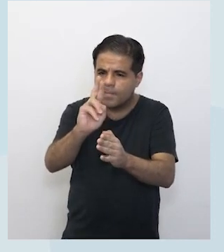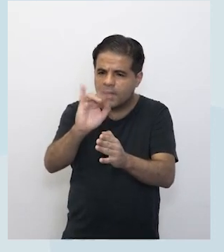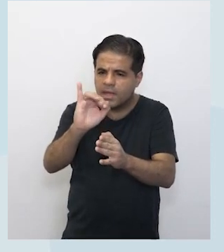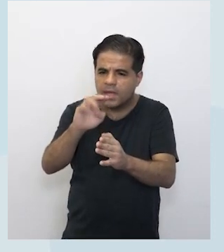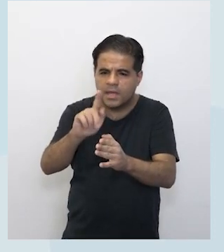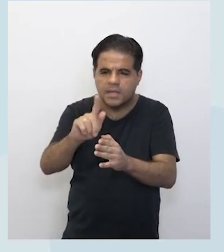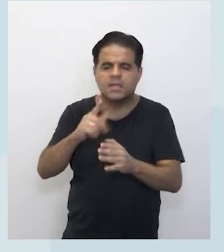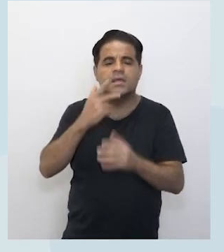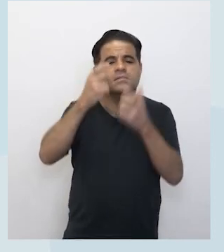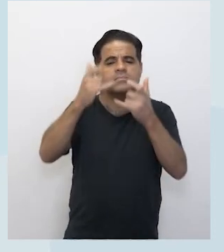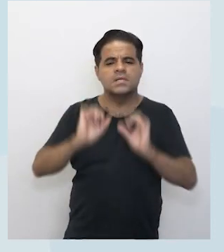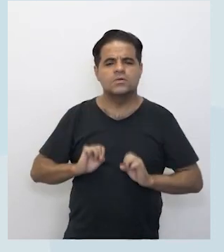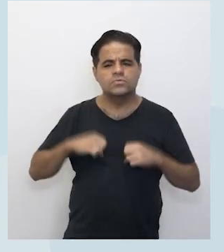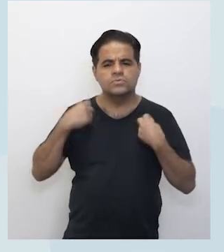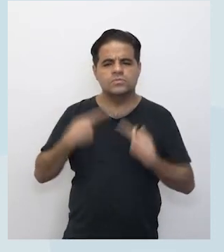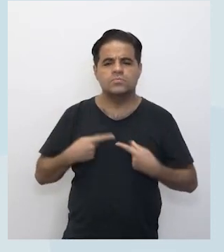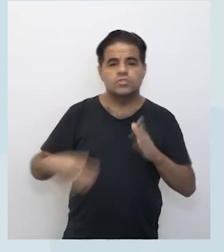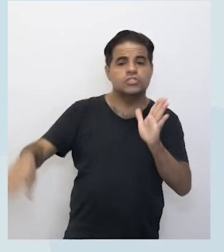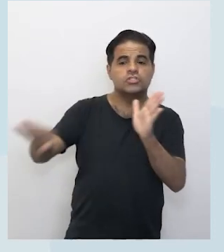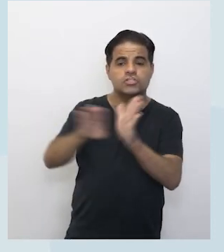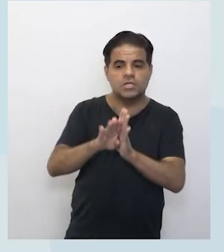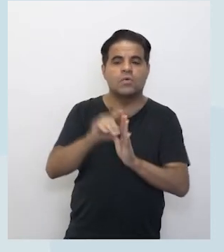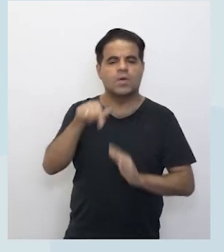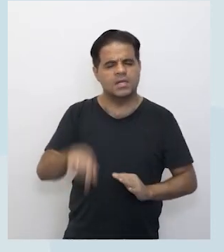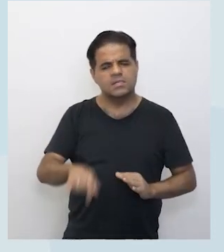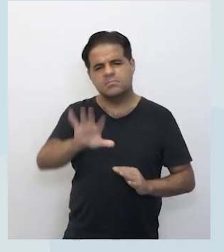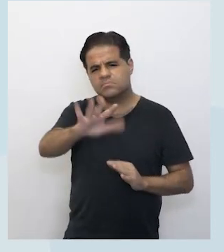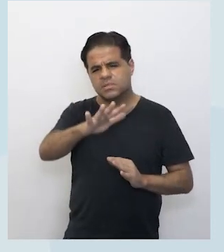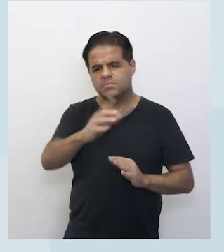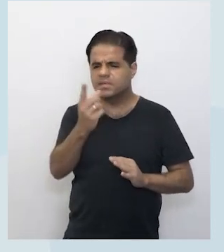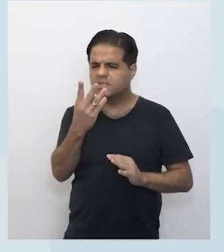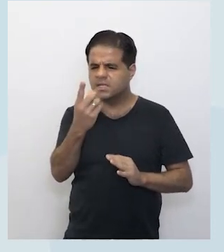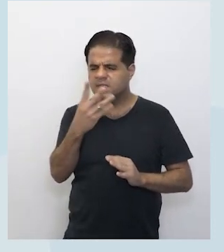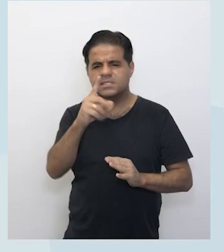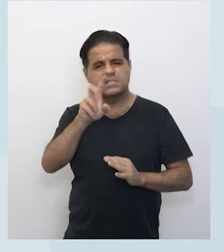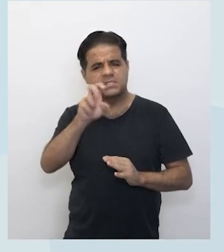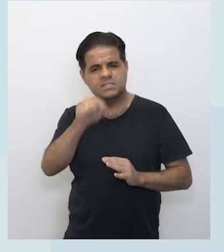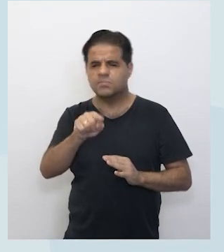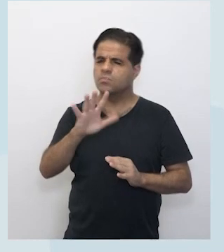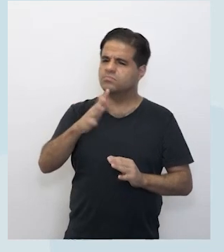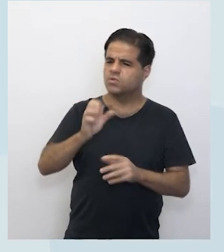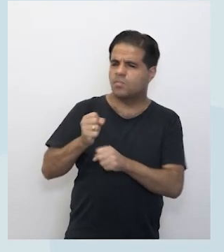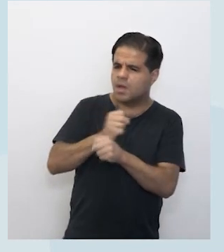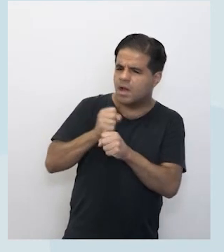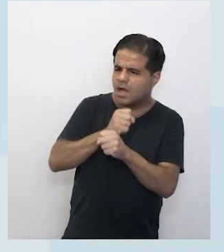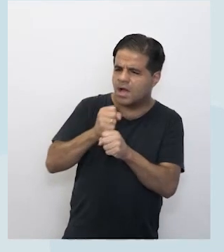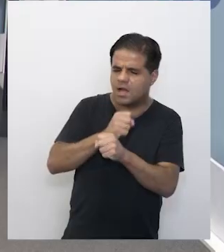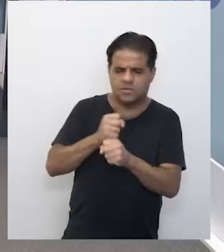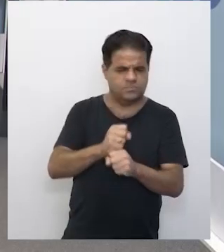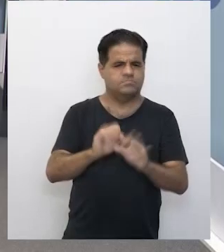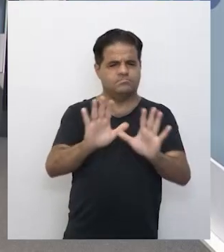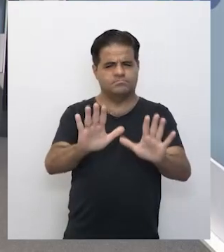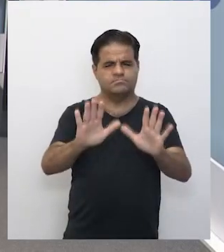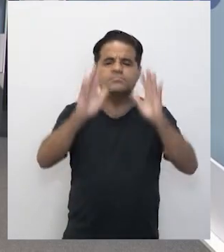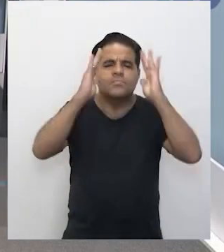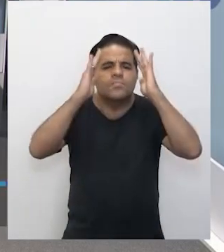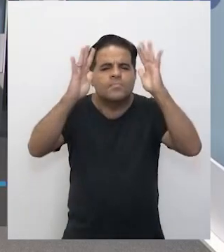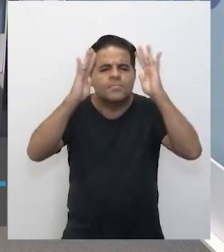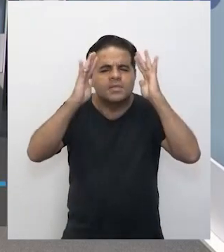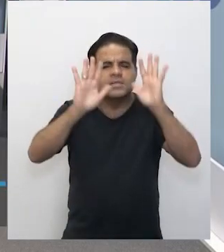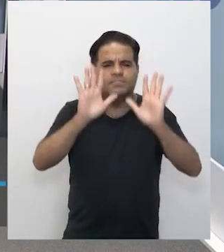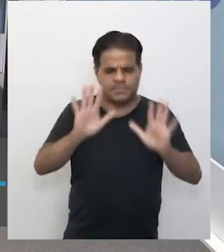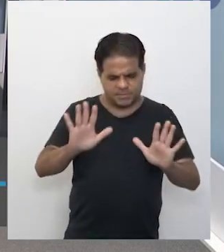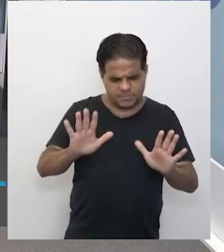seres humanos chegaram aqui por volta de 13 a 15 mil anos. Peraí, deixa eu vamos lá, deixa eu pensar com você,